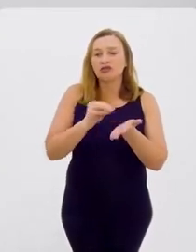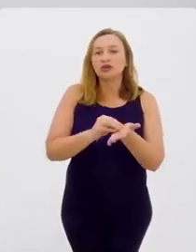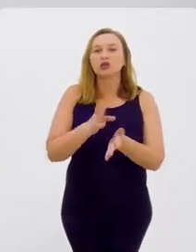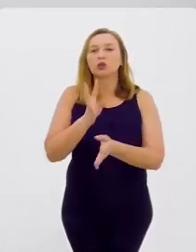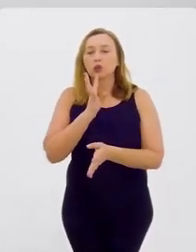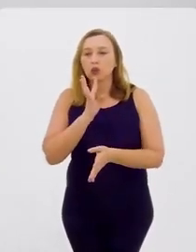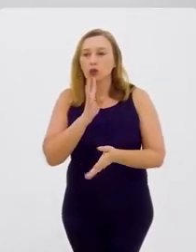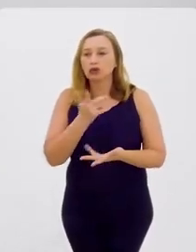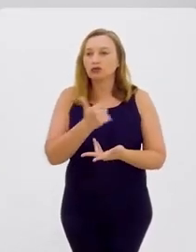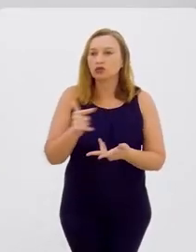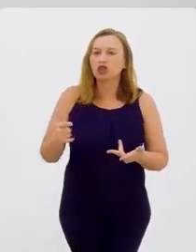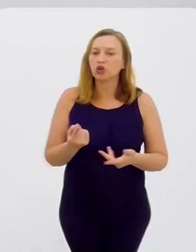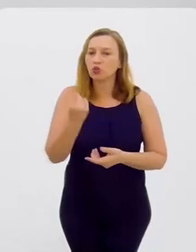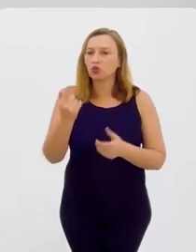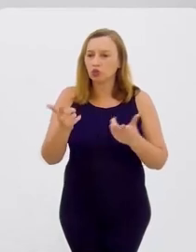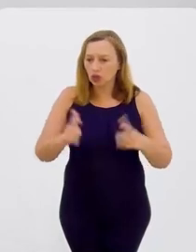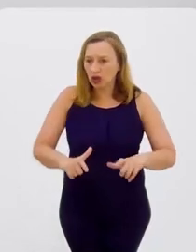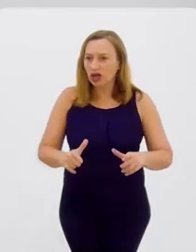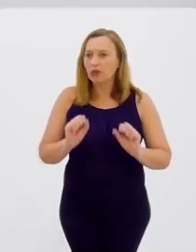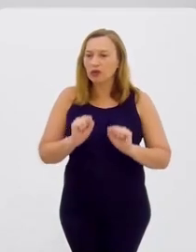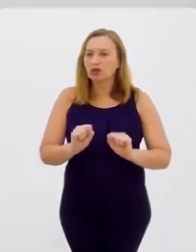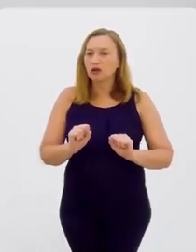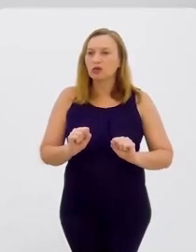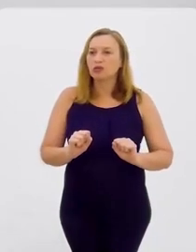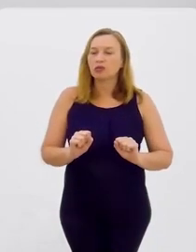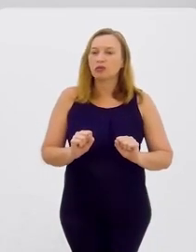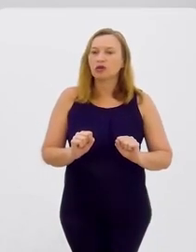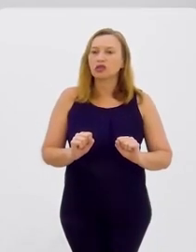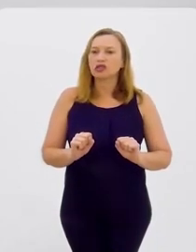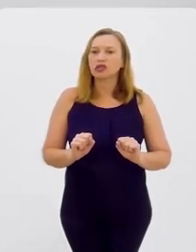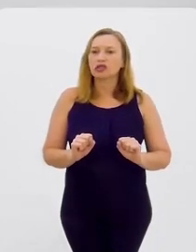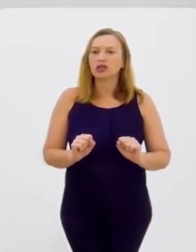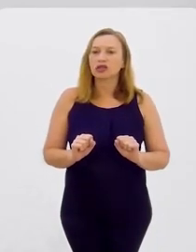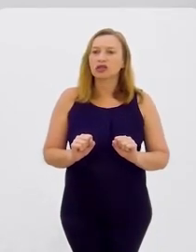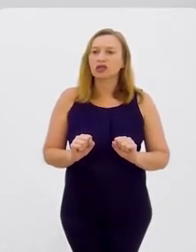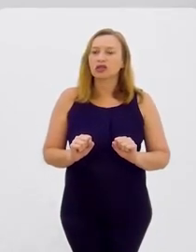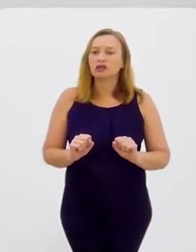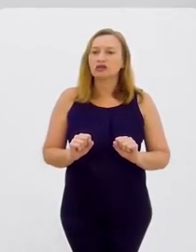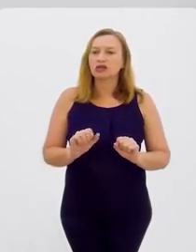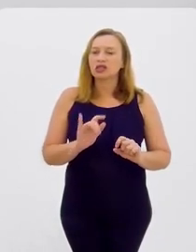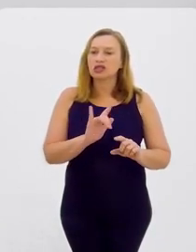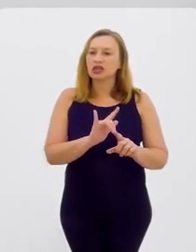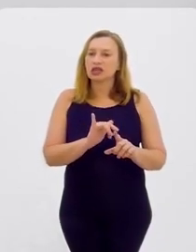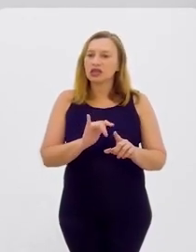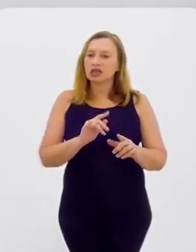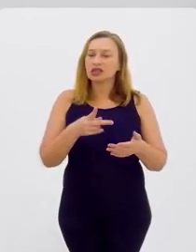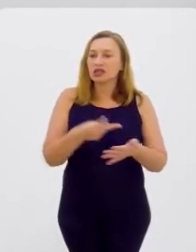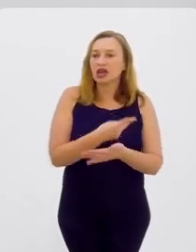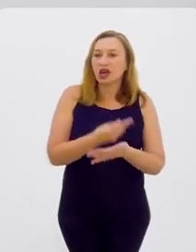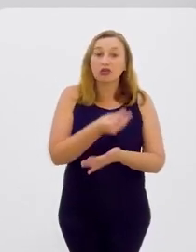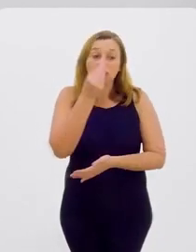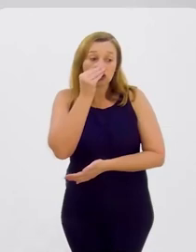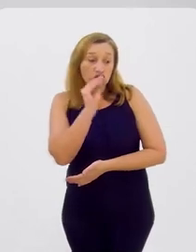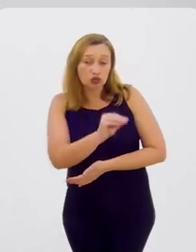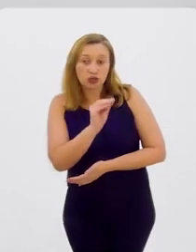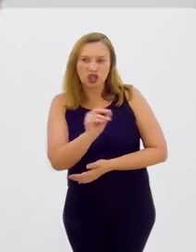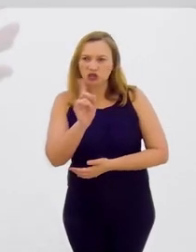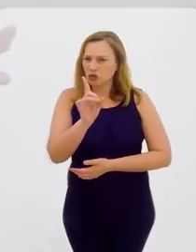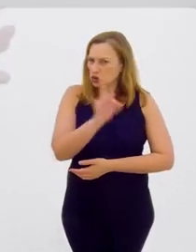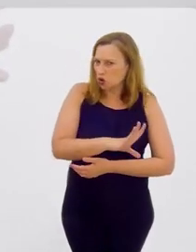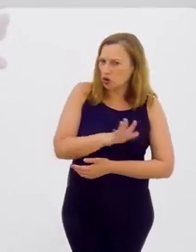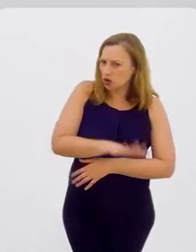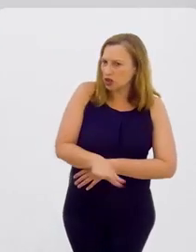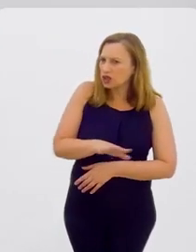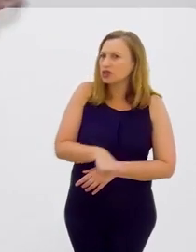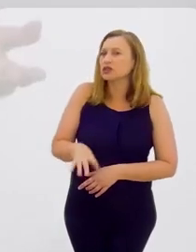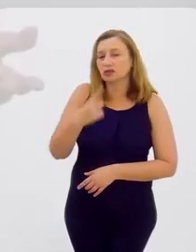desconstrução, porque não há nenhum espaço para que a pessoa possa fazer esse bullying. Exatamente. Como não é feito só